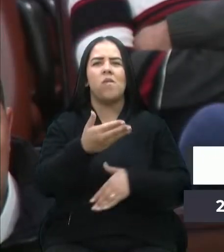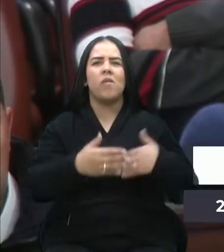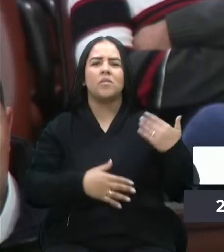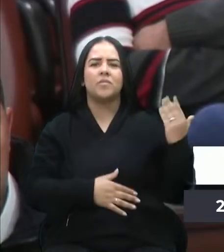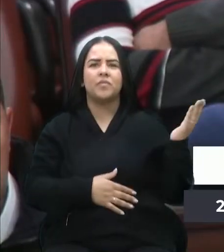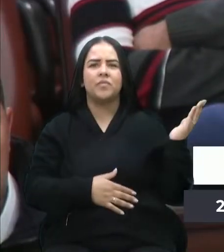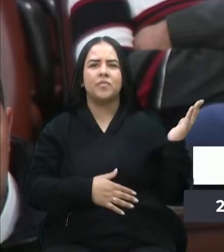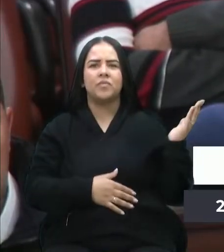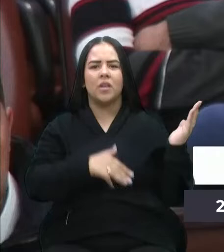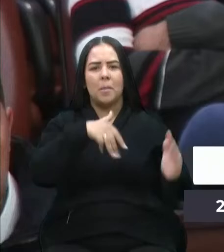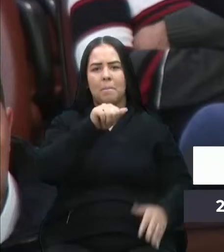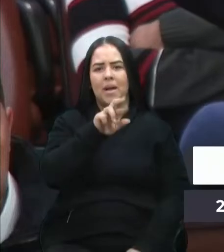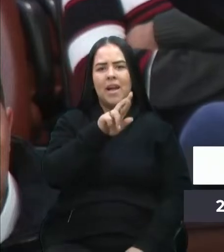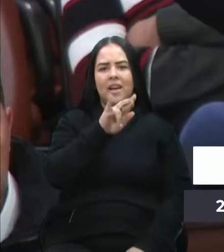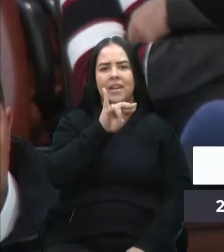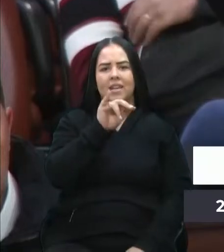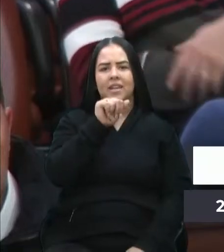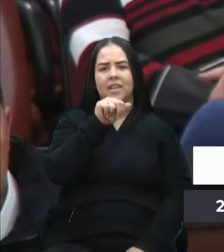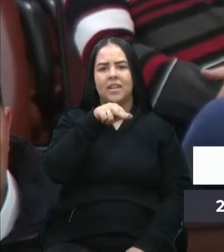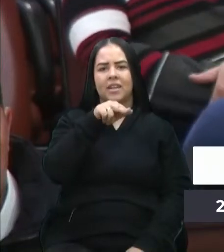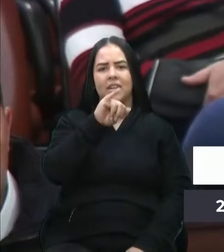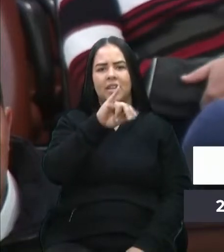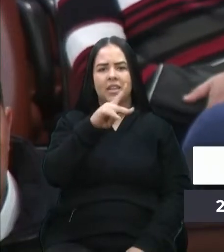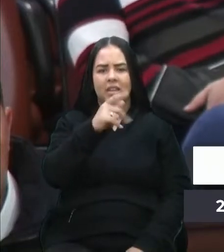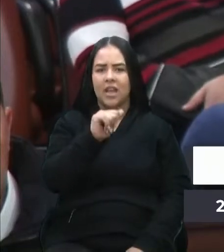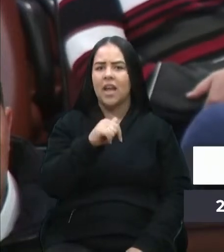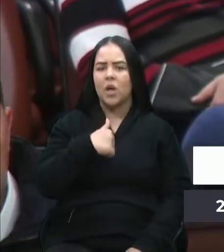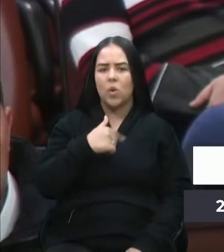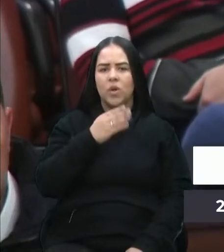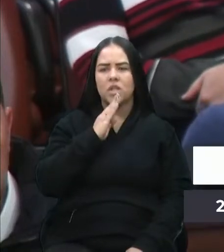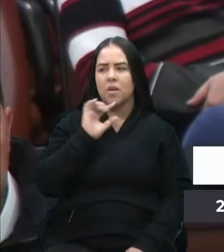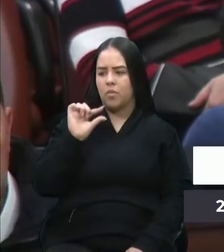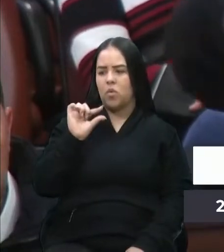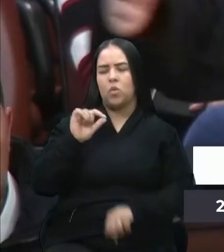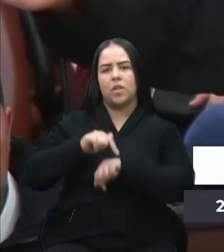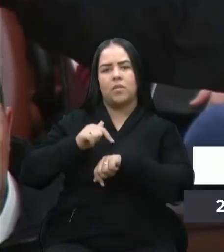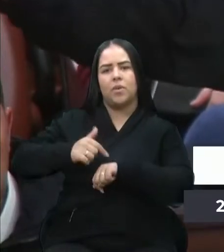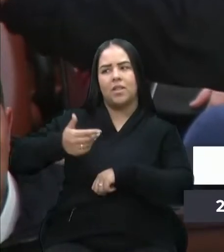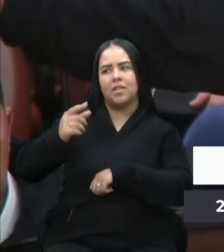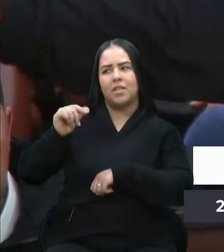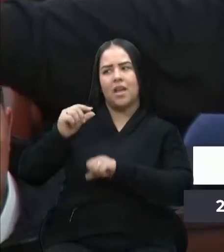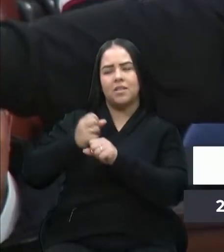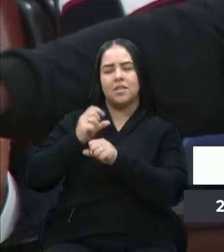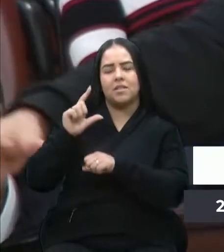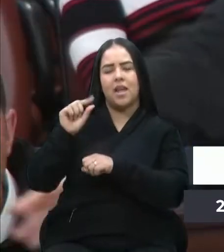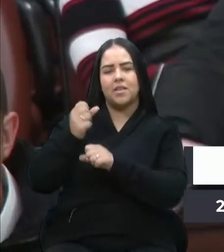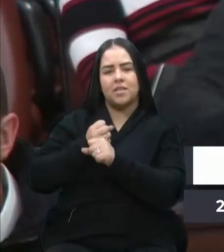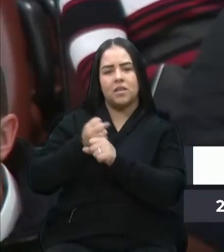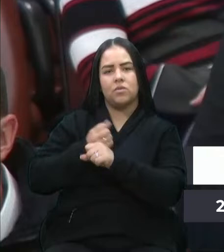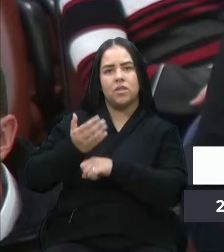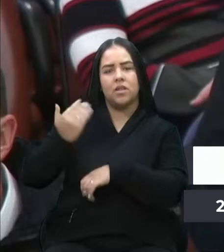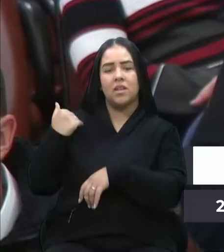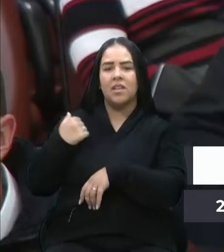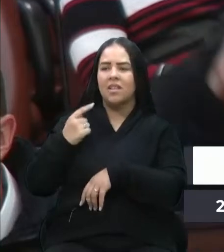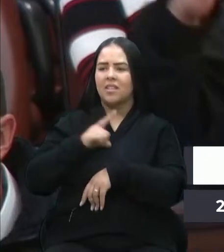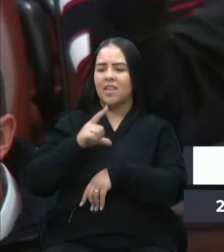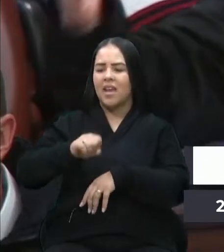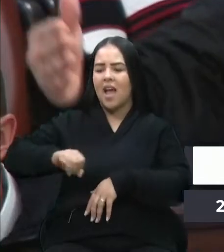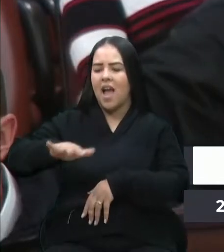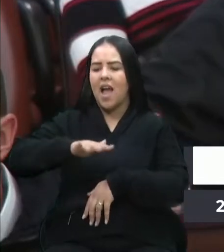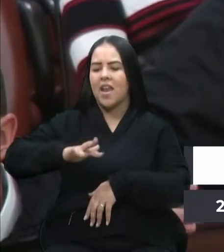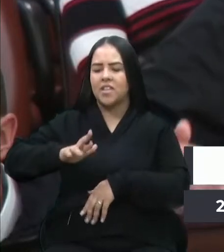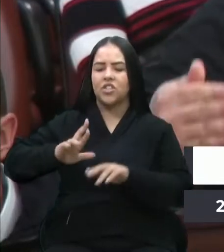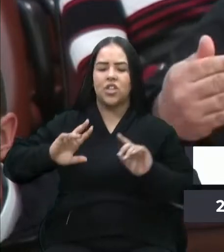do Marianinha de Queiroz. Eu conheci essa escola há pouco tempo atrás, 10 anos atrás, e hoje aquela escola tem área de lazer.